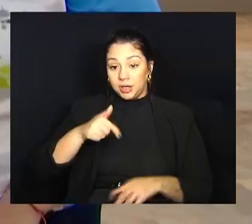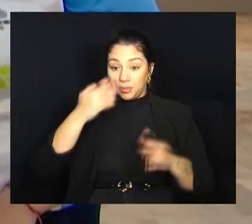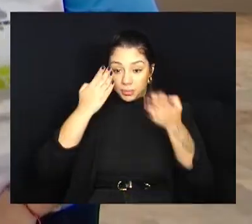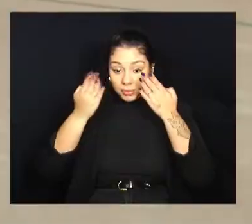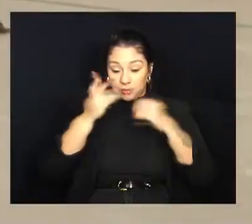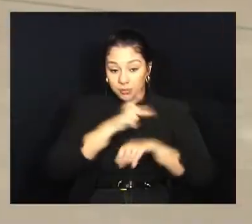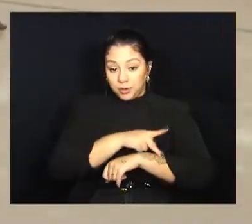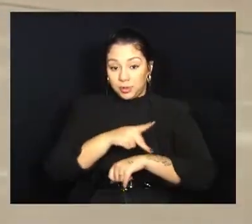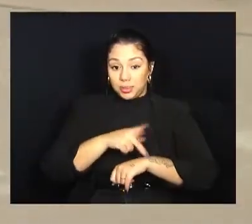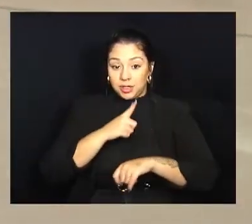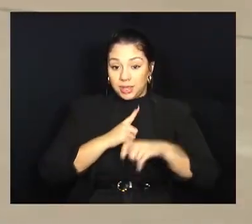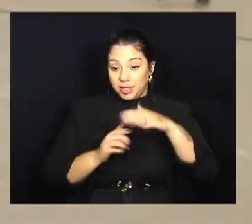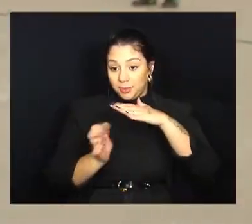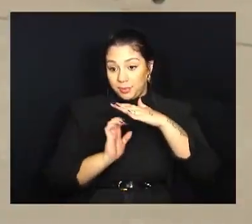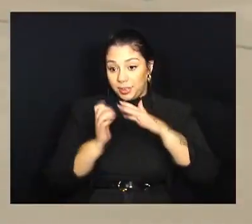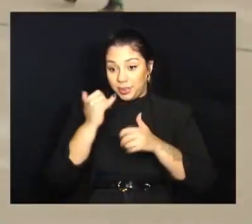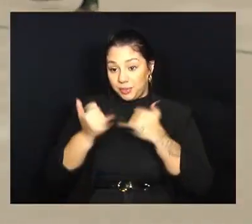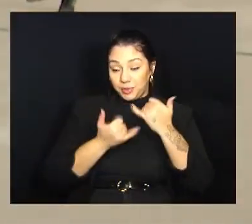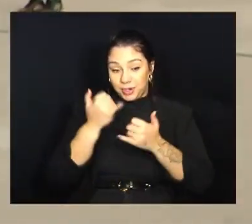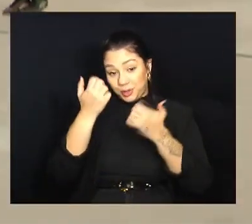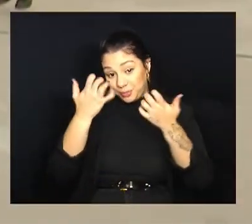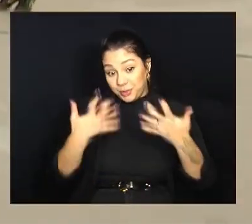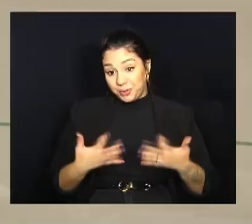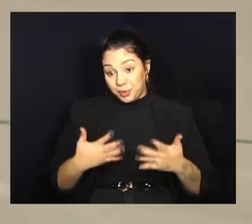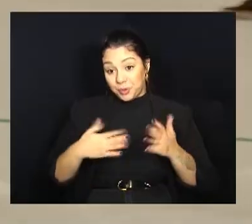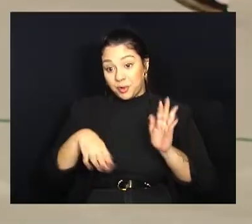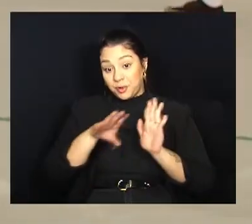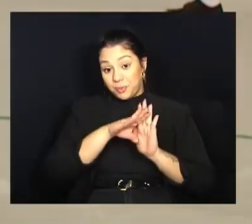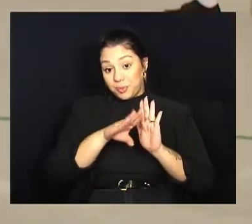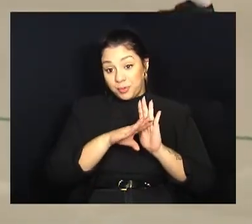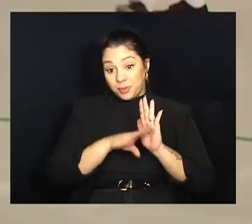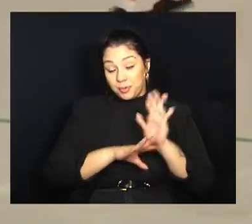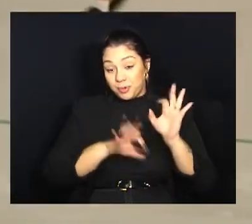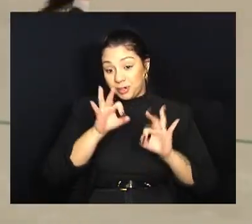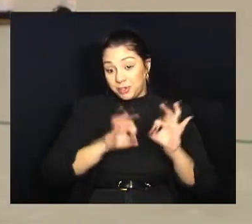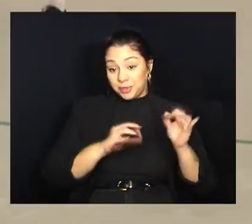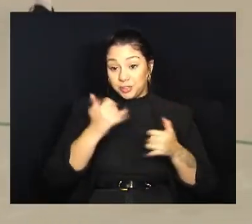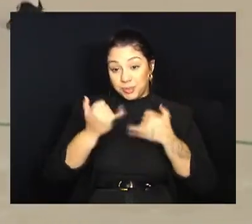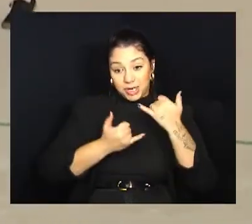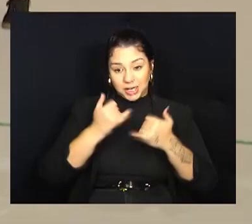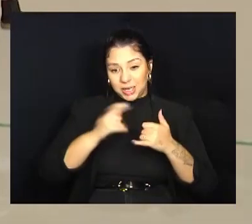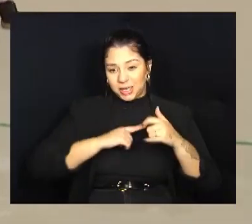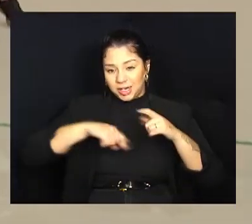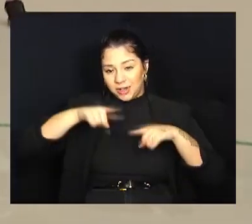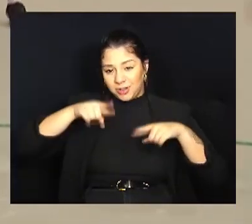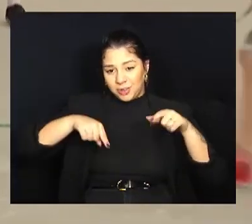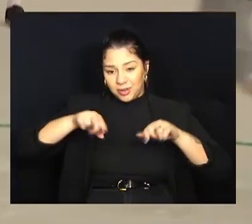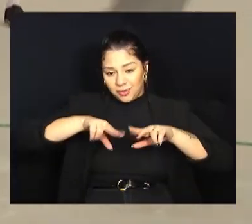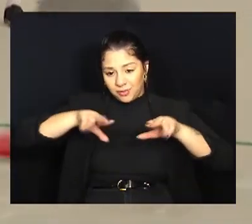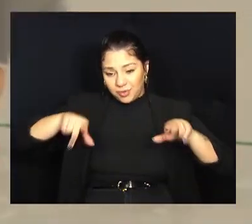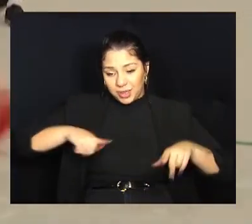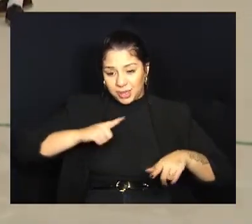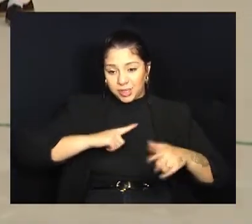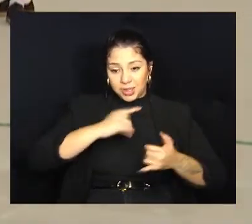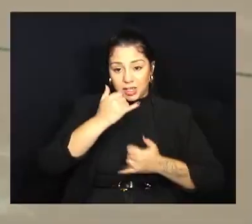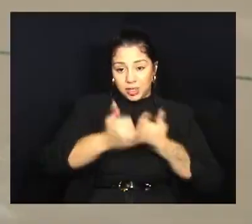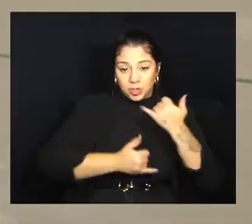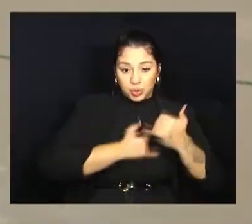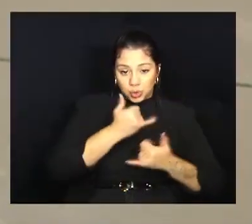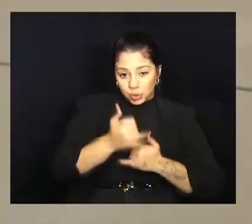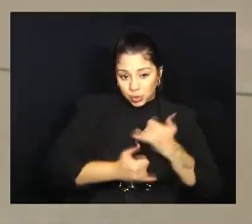de recreação, explicou que a programação de brincadeiras é bem diversificada. Tem jogos